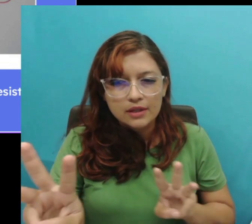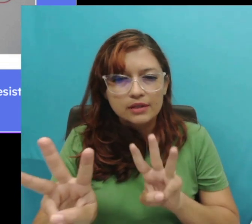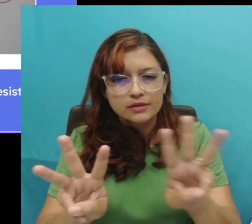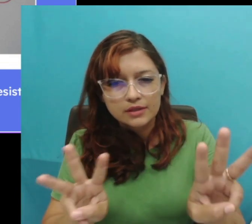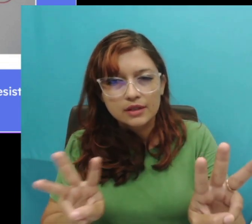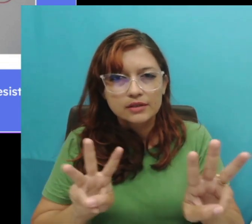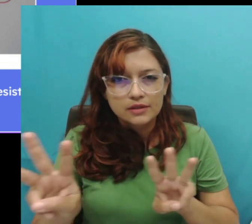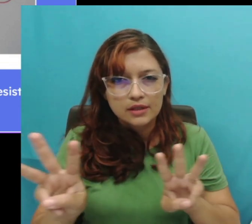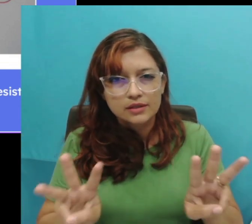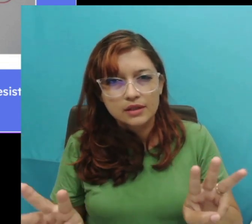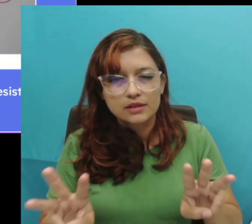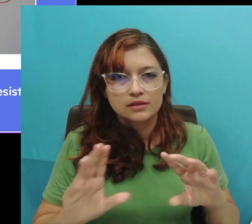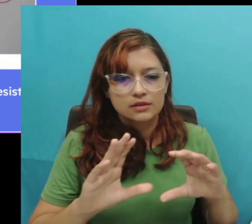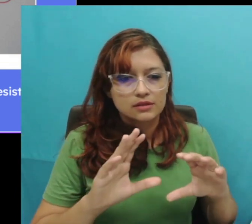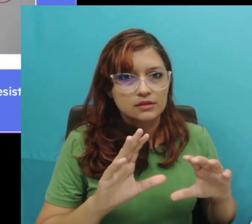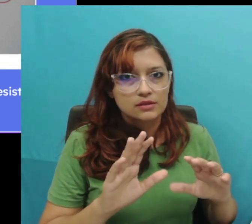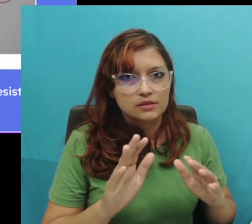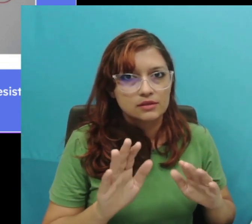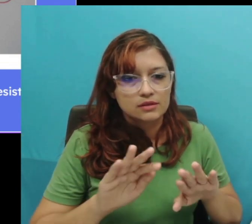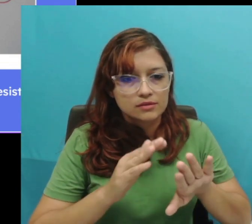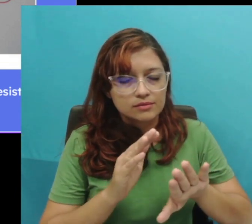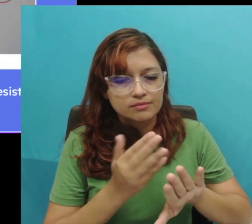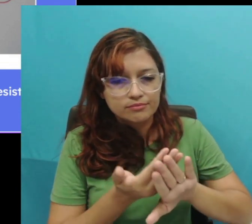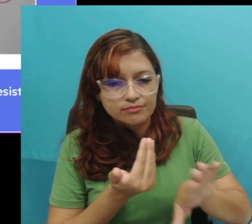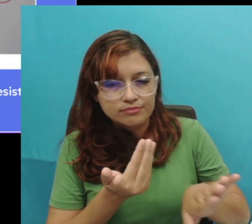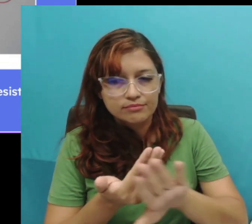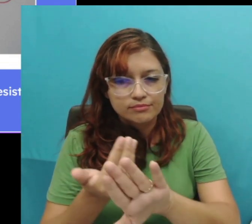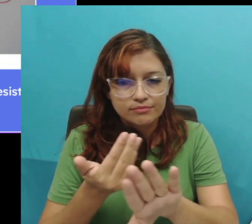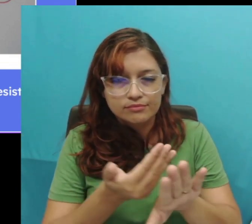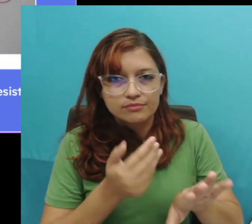Então, os alunos foram divididos em trios,